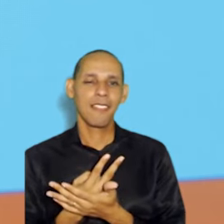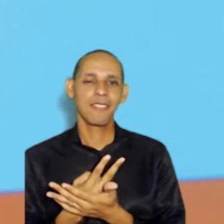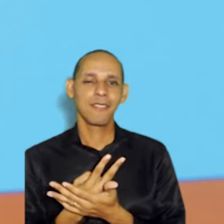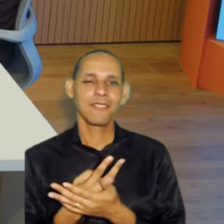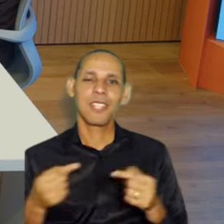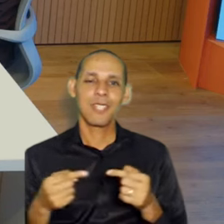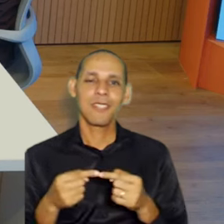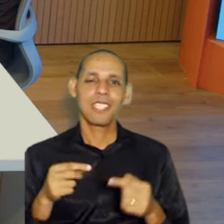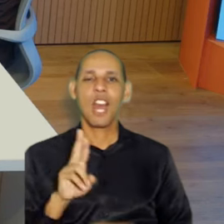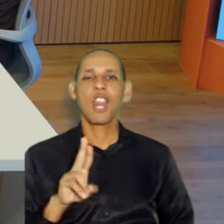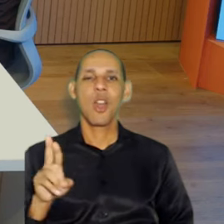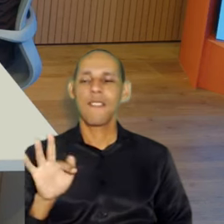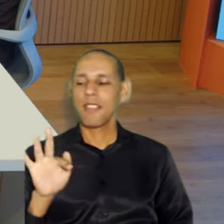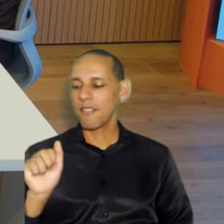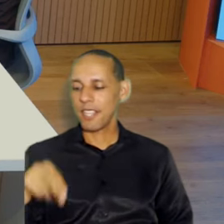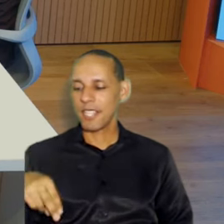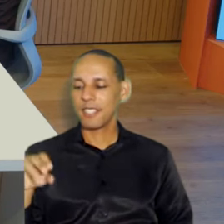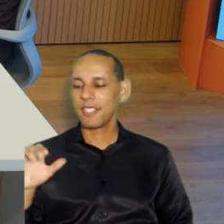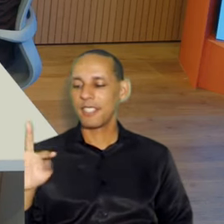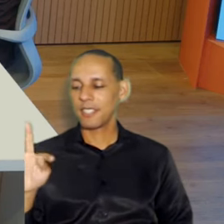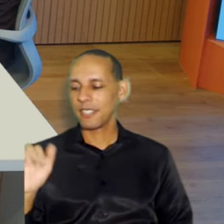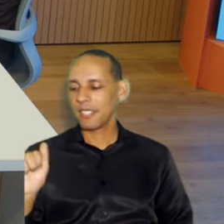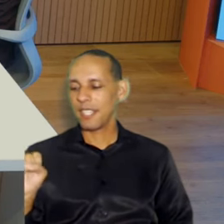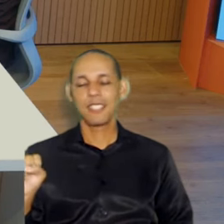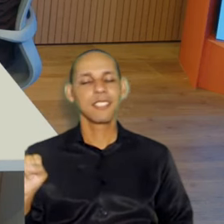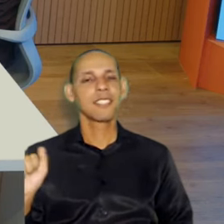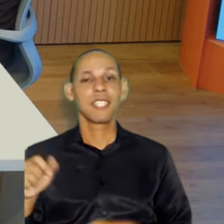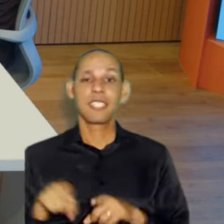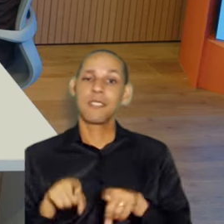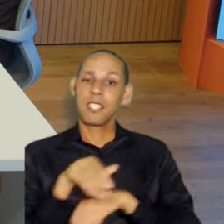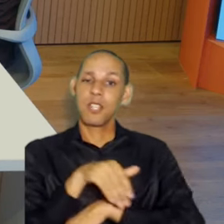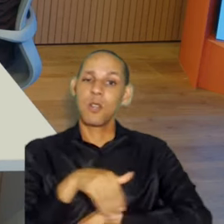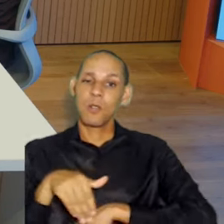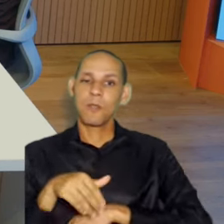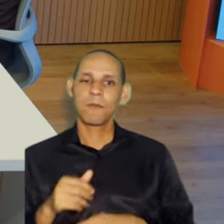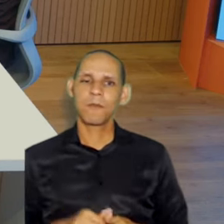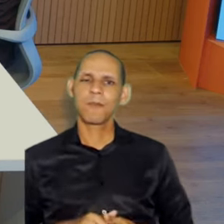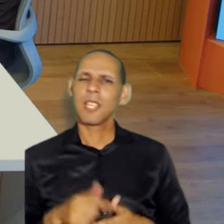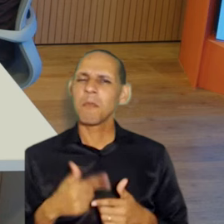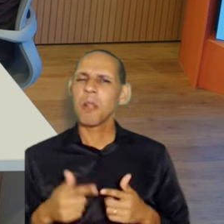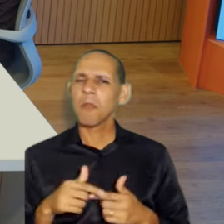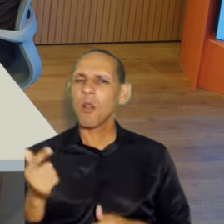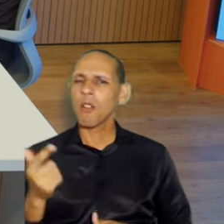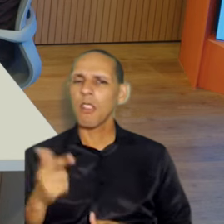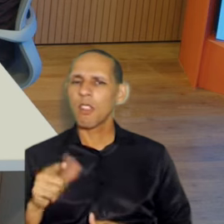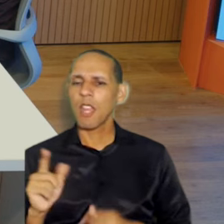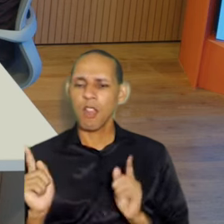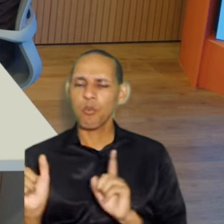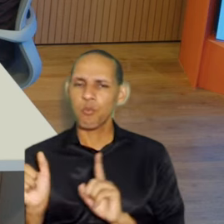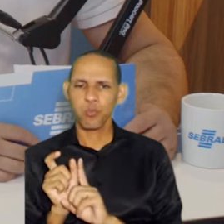nome fantasia olhando a nota até que o e Exatamente exatamente o logradouro também aqui e não tem problema de fazer